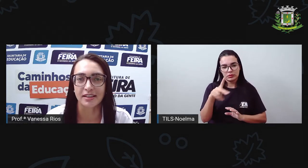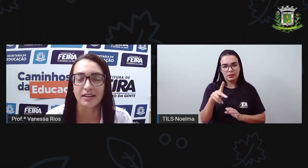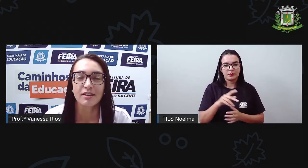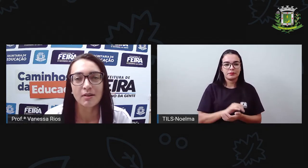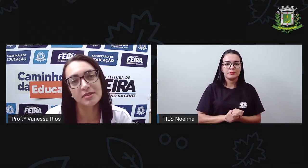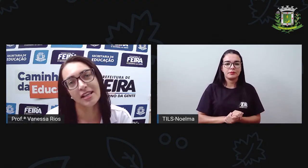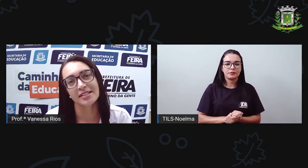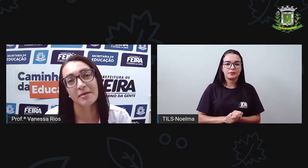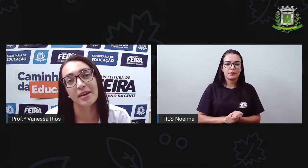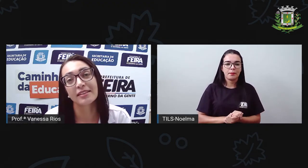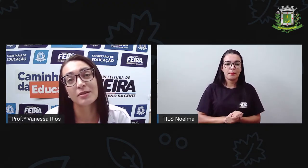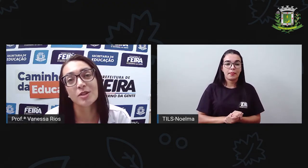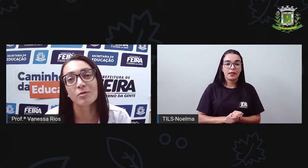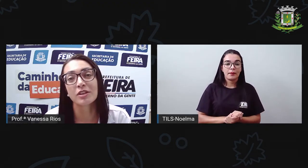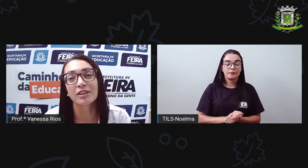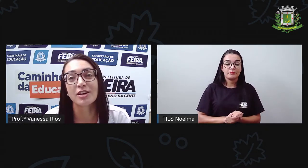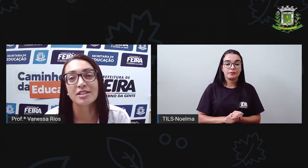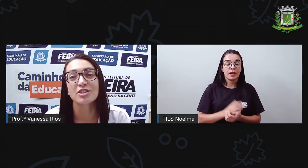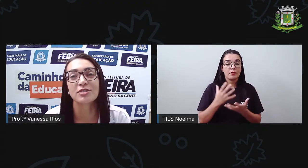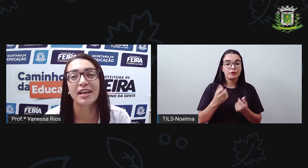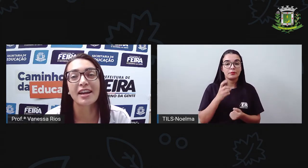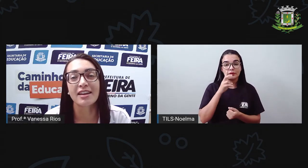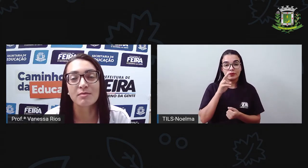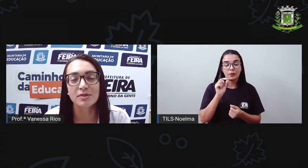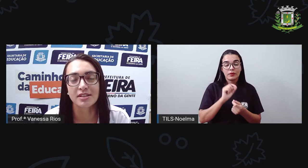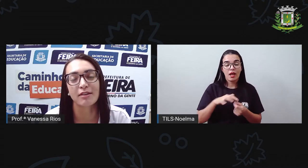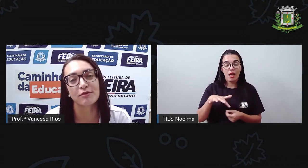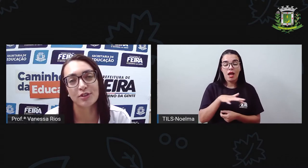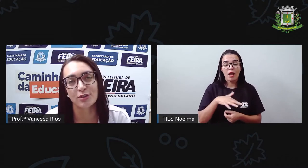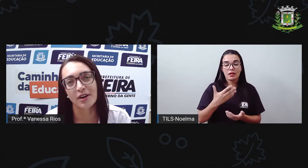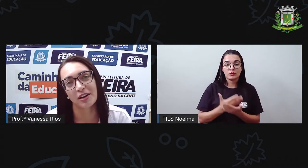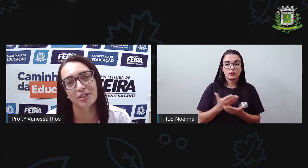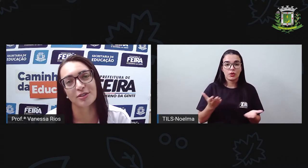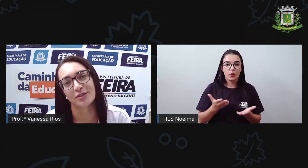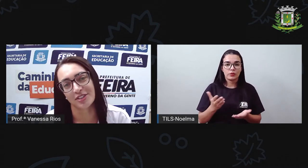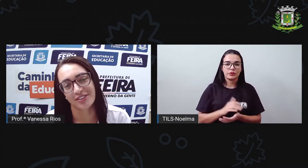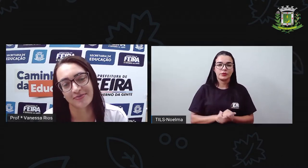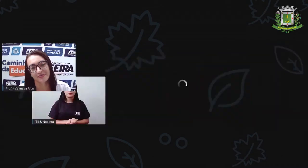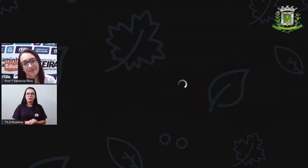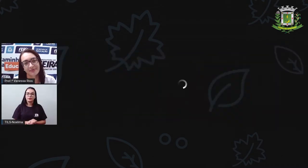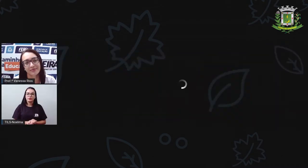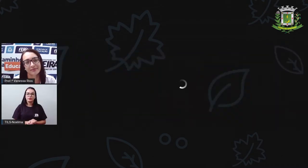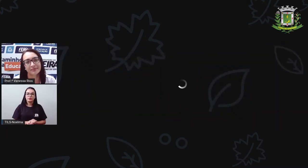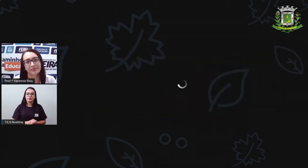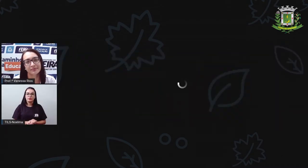você. Vamos lá saber então sobre o que nós estudaremos na videoaula de hoje.